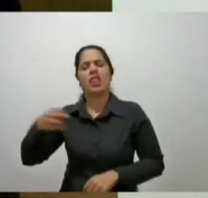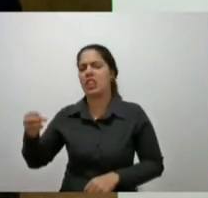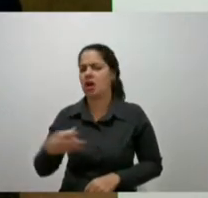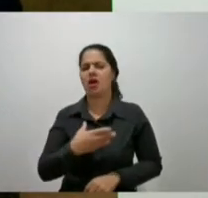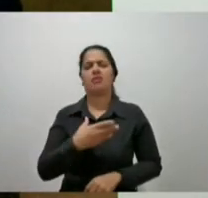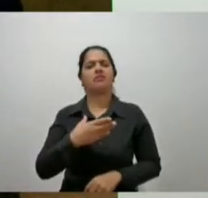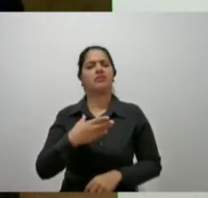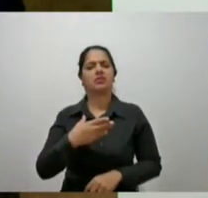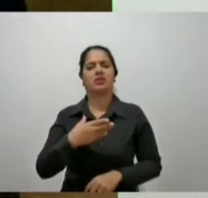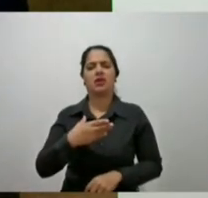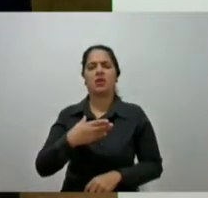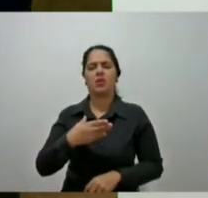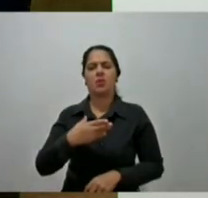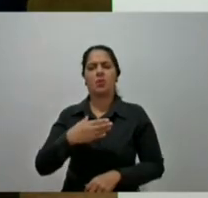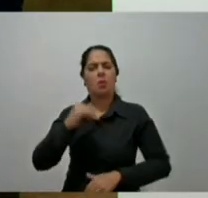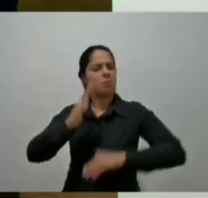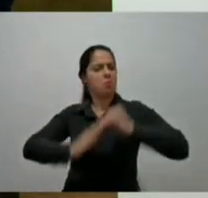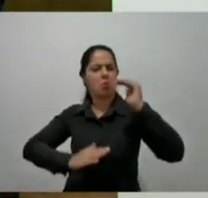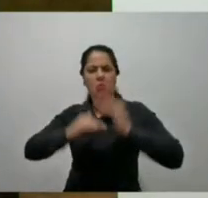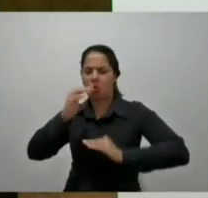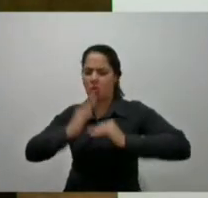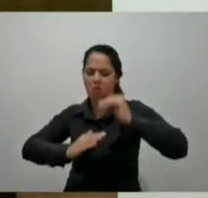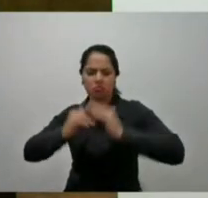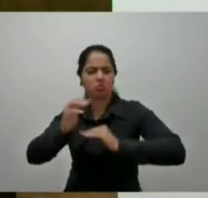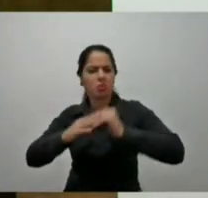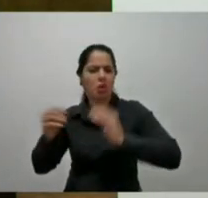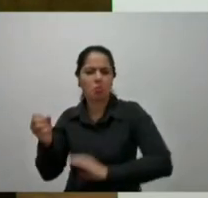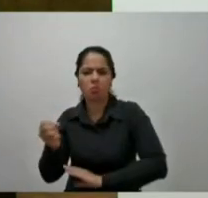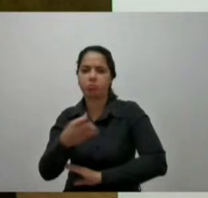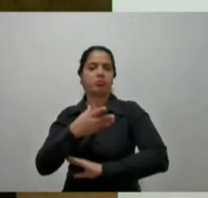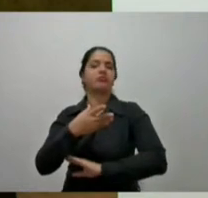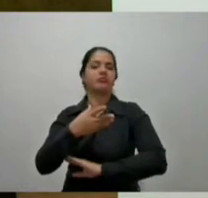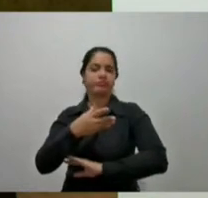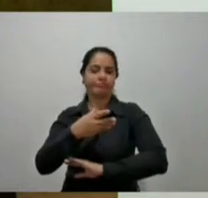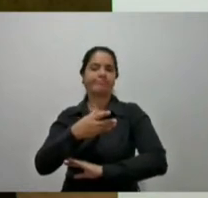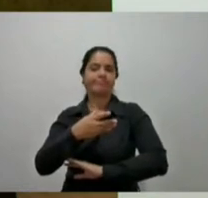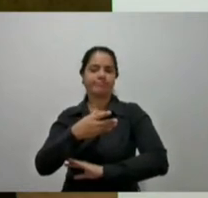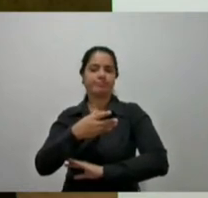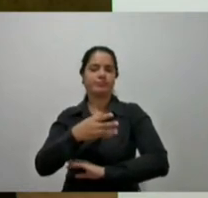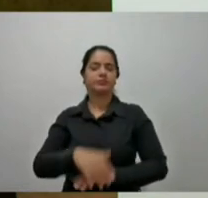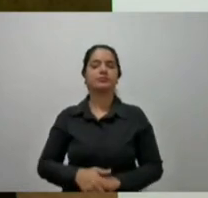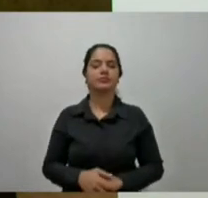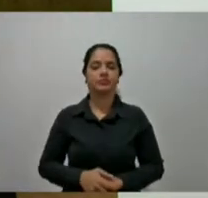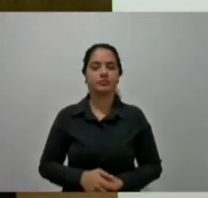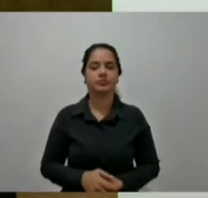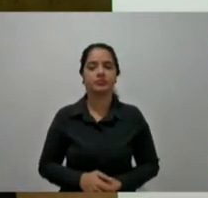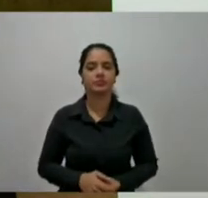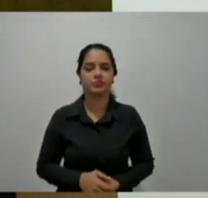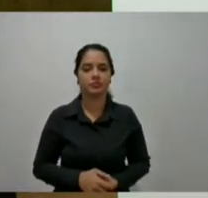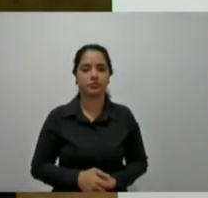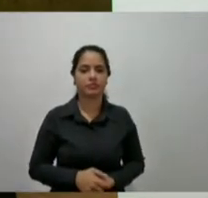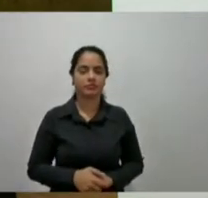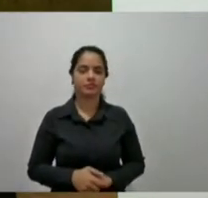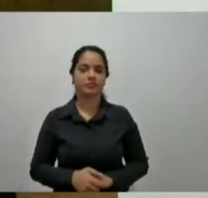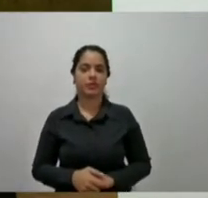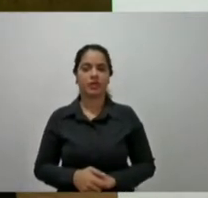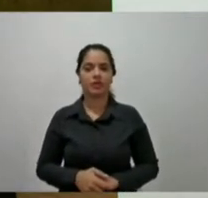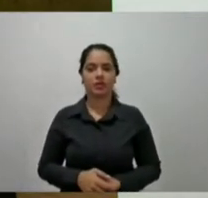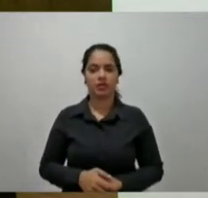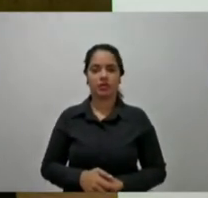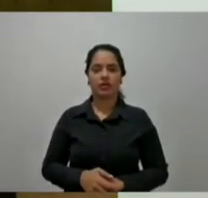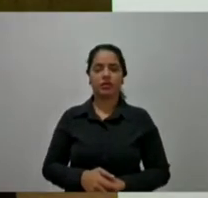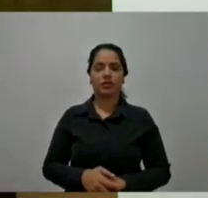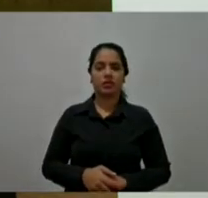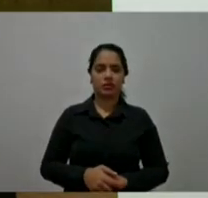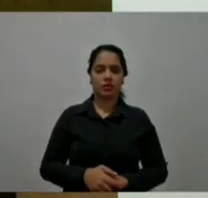carreira, um novo caminho. Então, durante essa experiência do meu Porto Seguro, foi